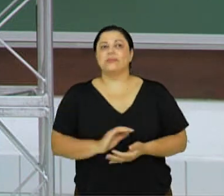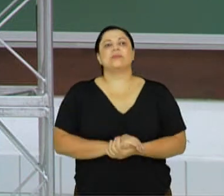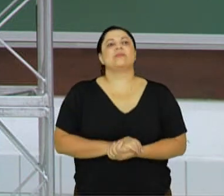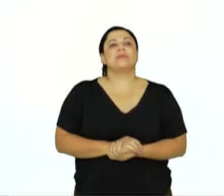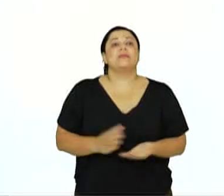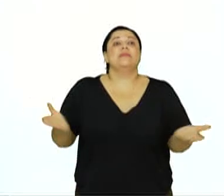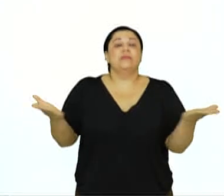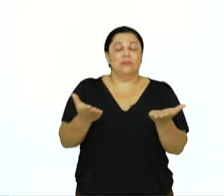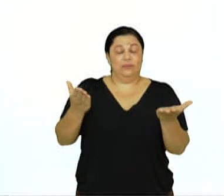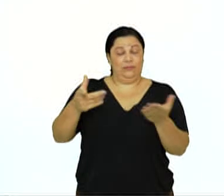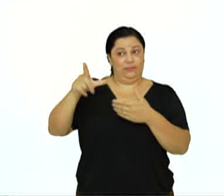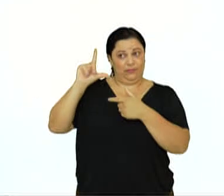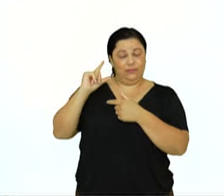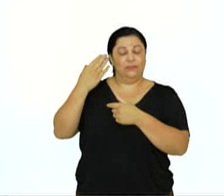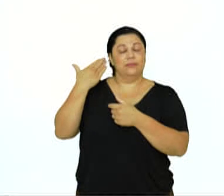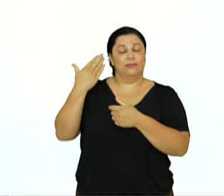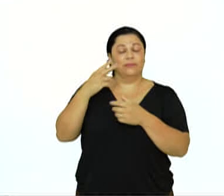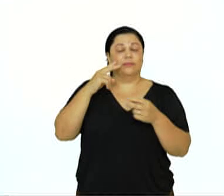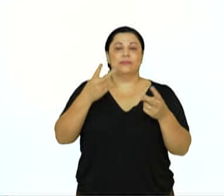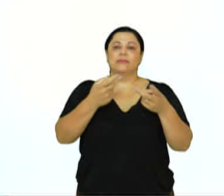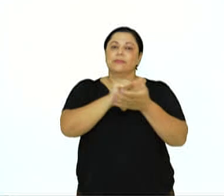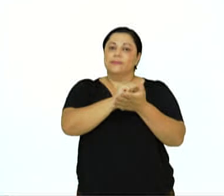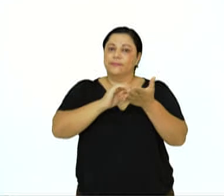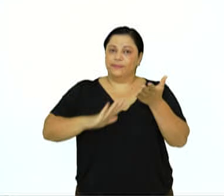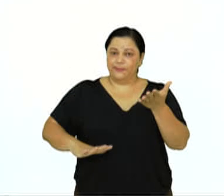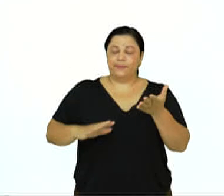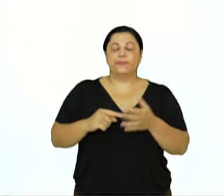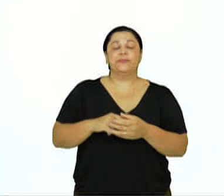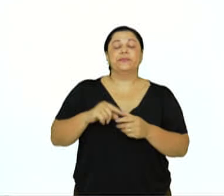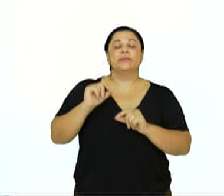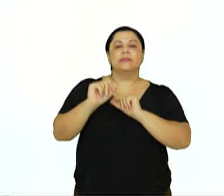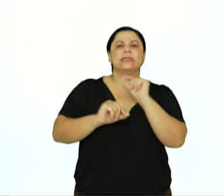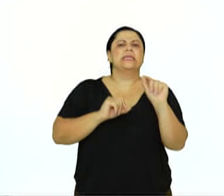nós vamos, antes daquele exercício que vocês vão precisar do apótema, nós vamos ver um